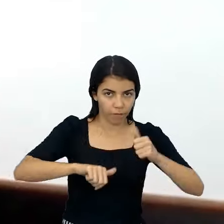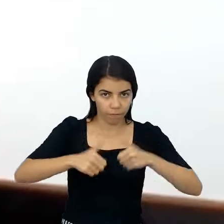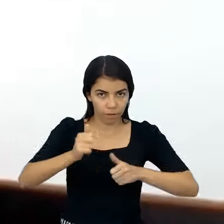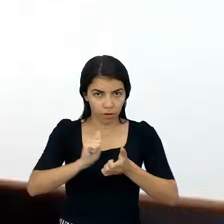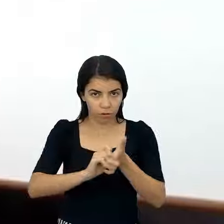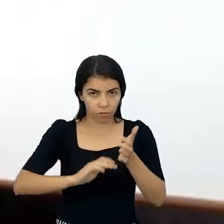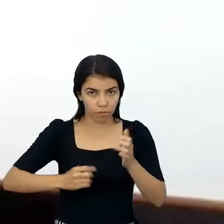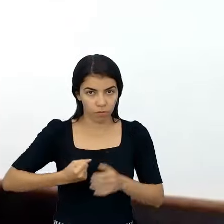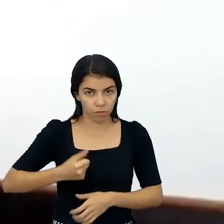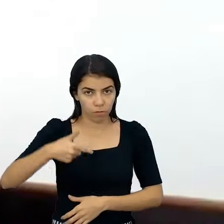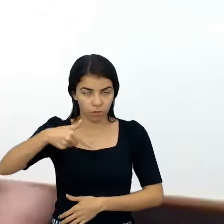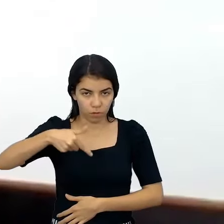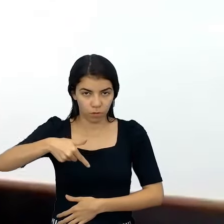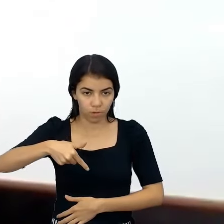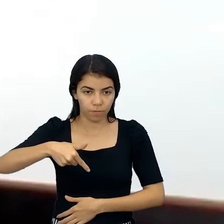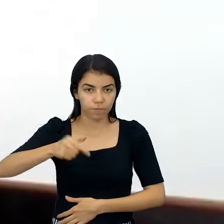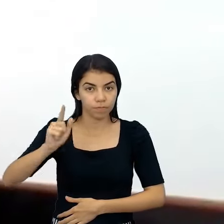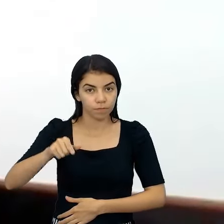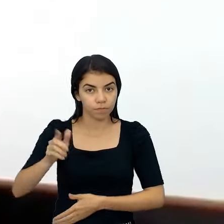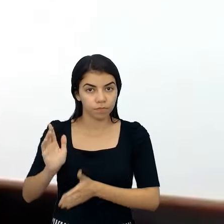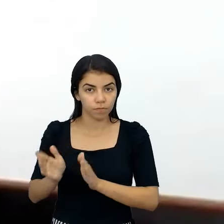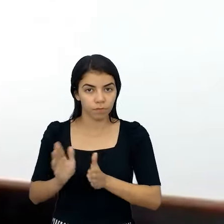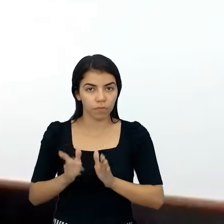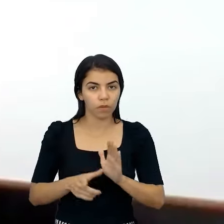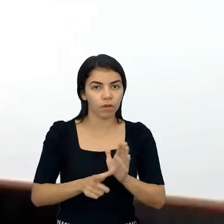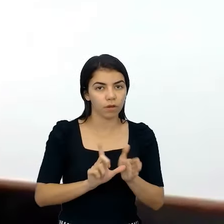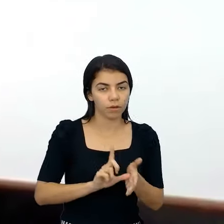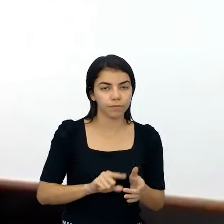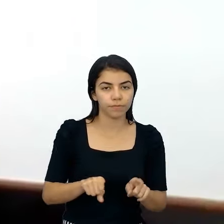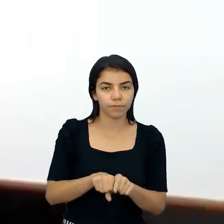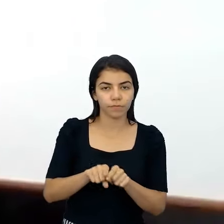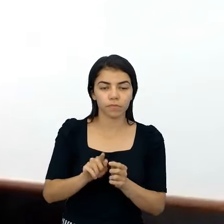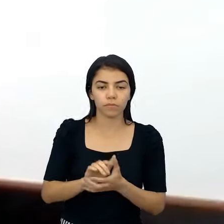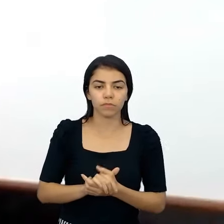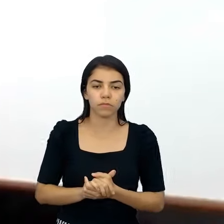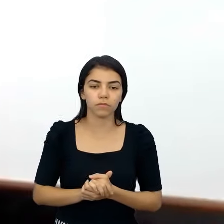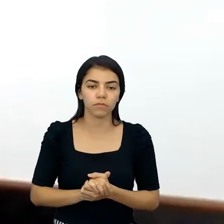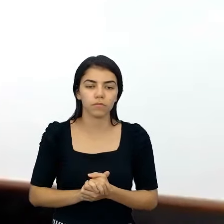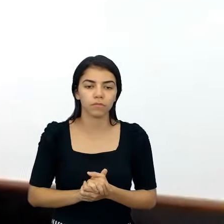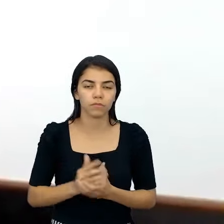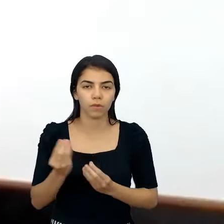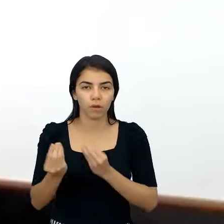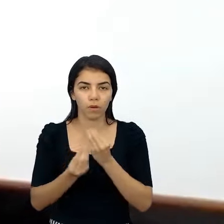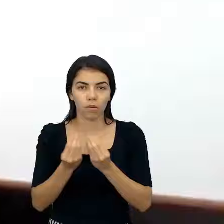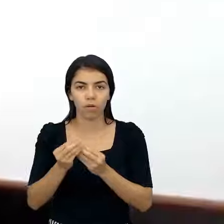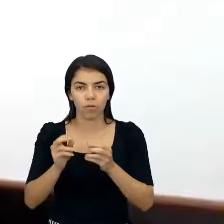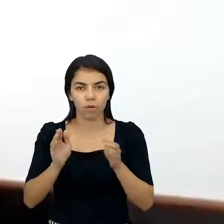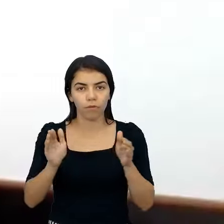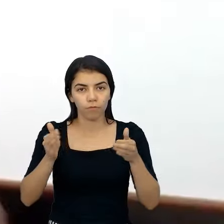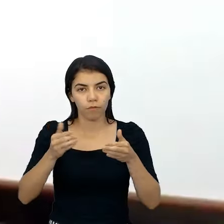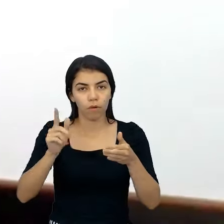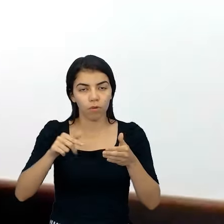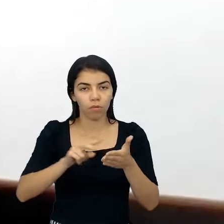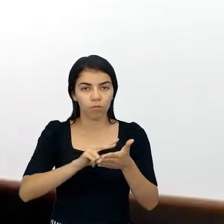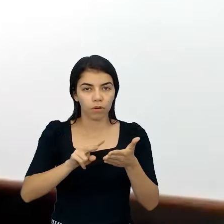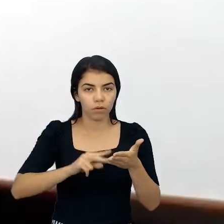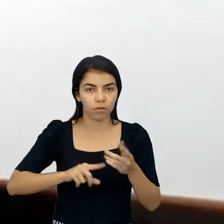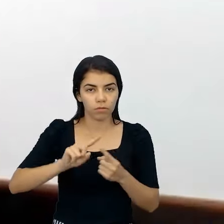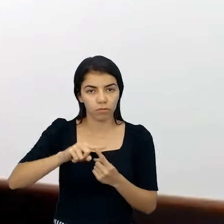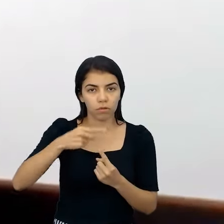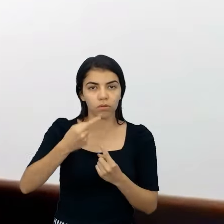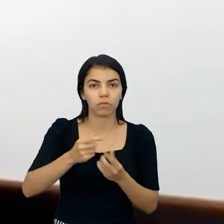atividade 7. Nas etapas anteriores, nós abordamos como tema central a leitura, depois